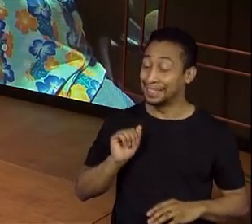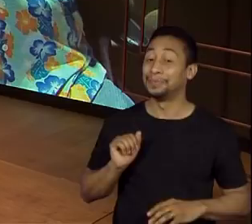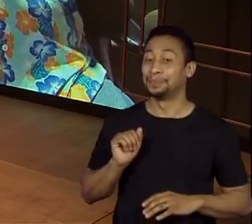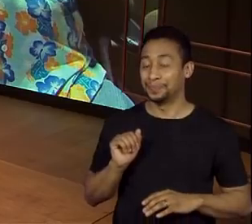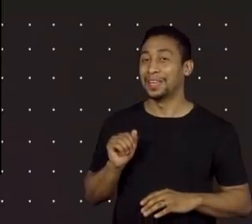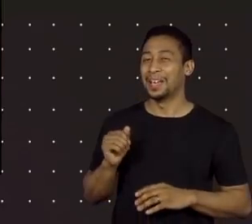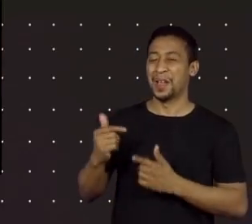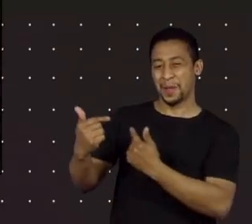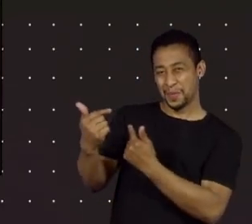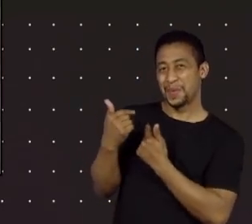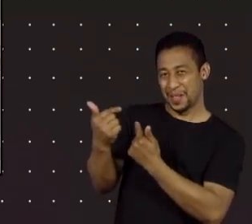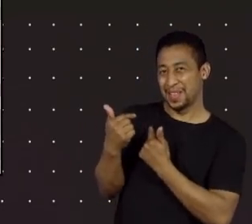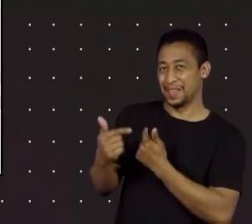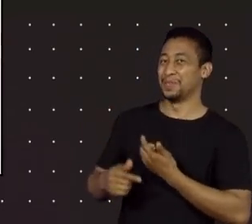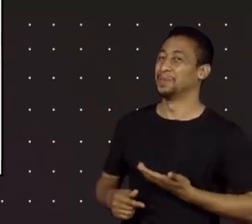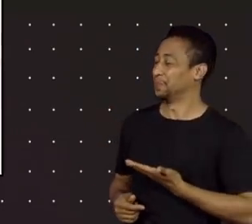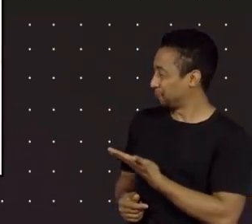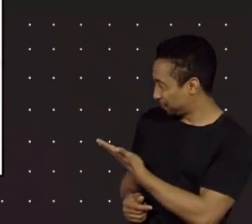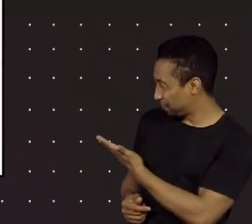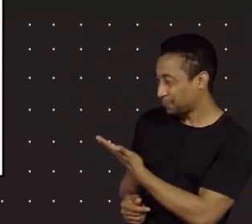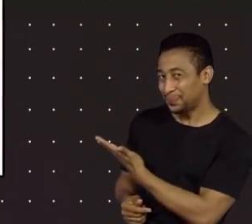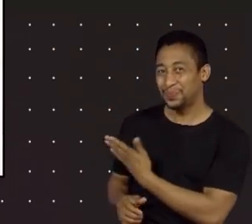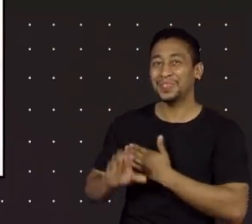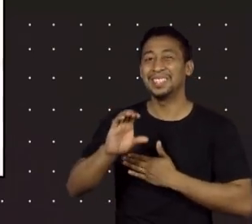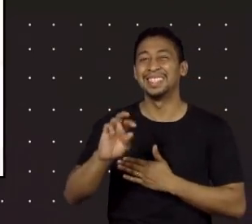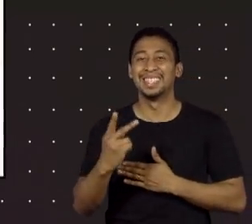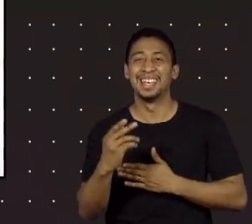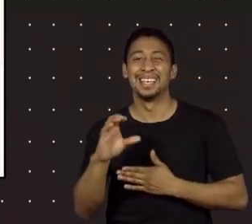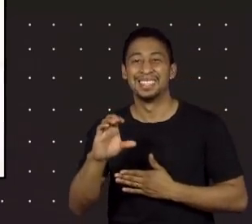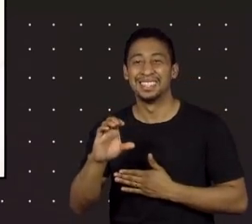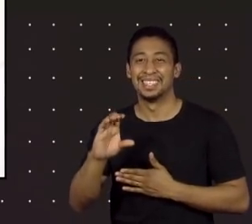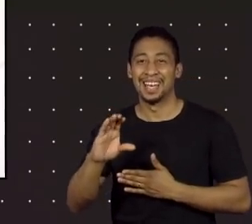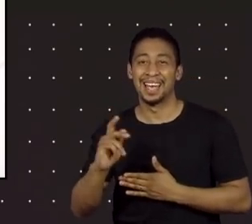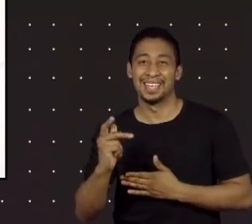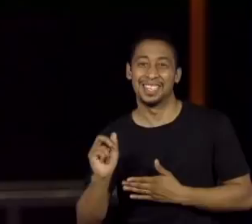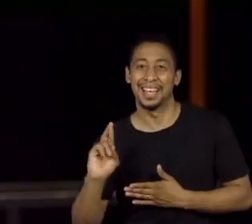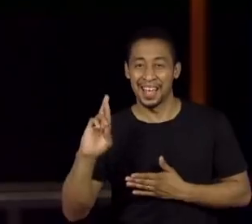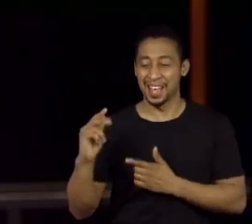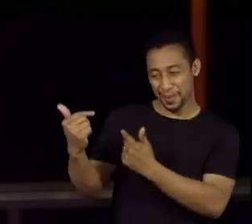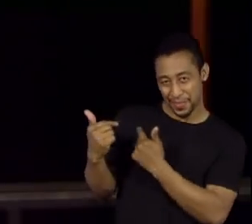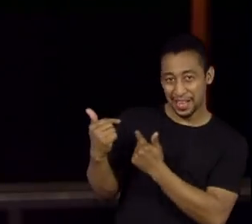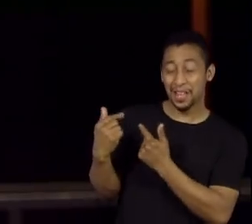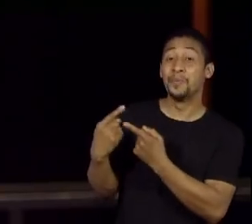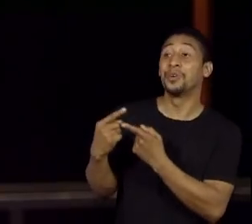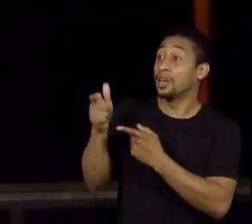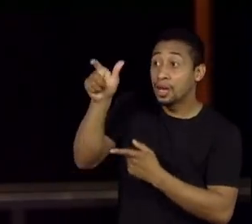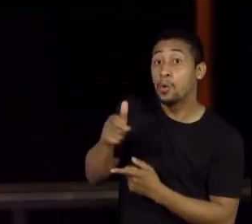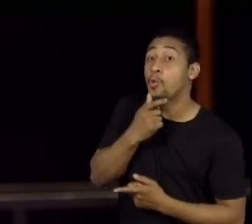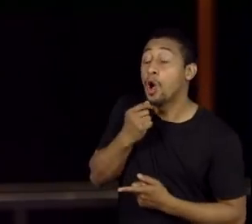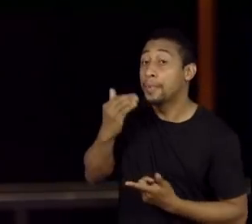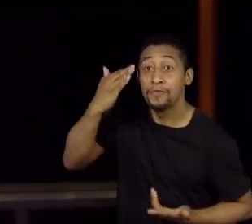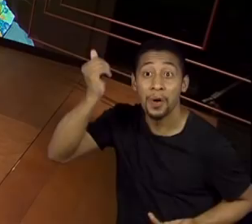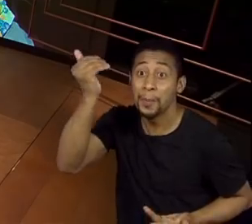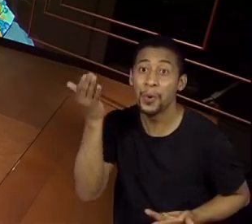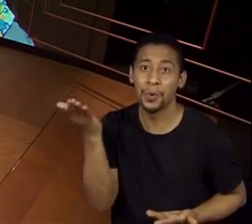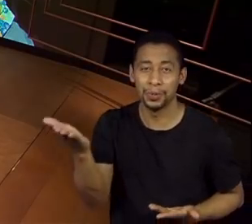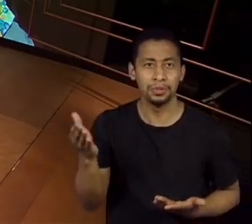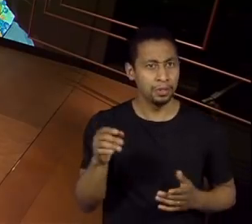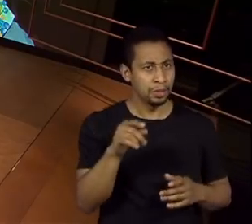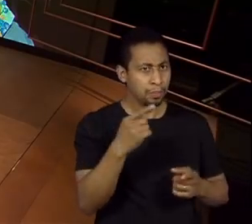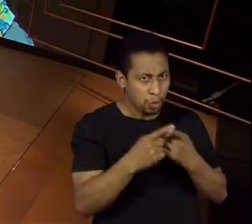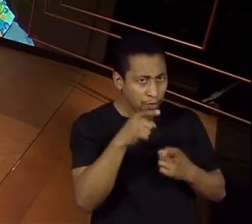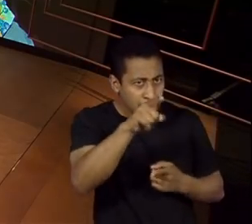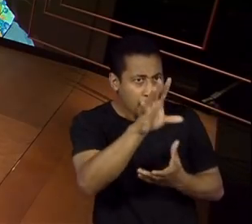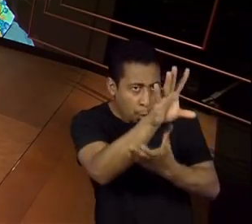do Chubby Checker, que era o rei do twist, era conhecido como o rei do twist. E você tinha esse nome porque você imitava o